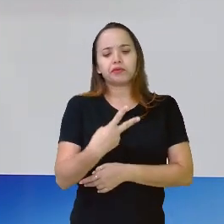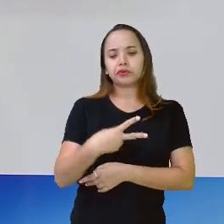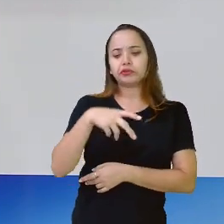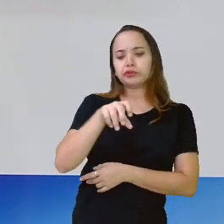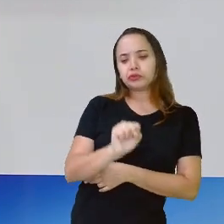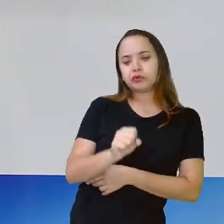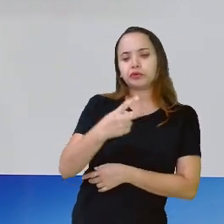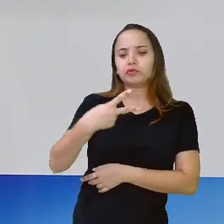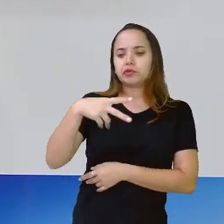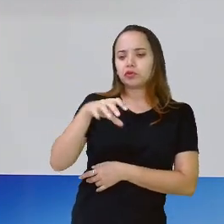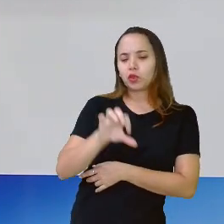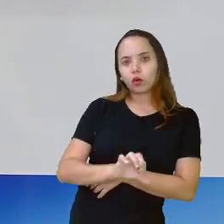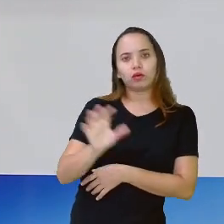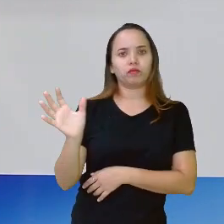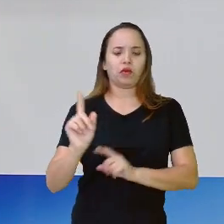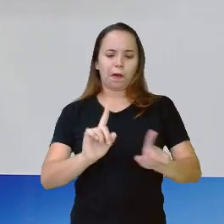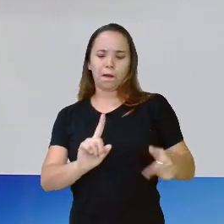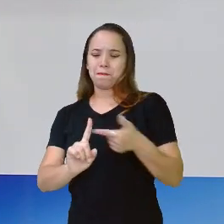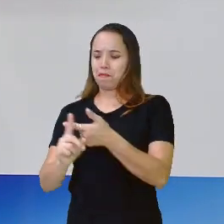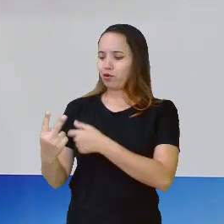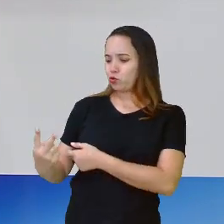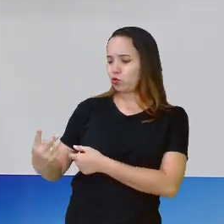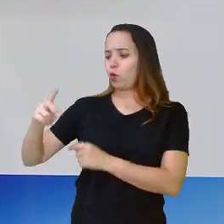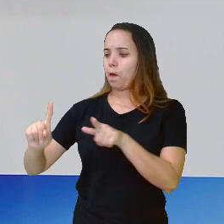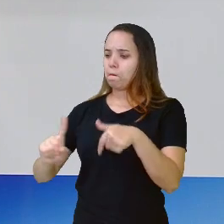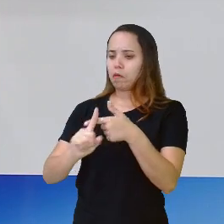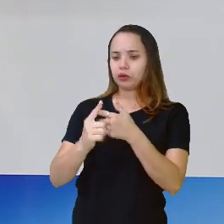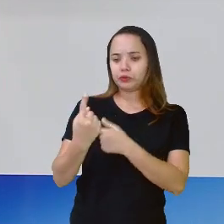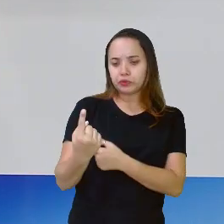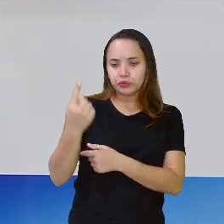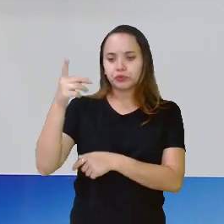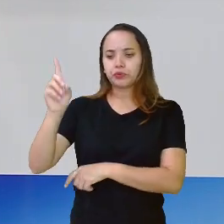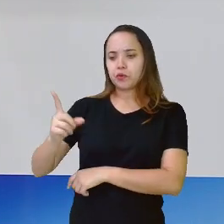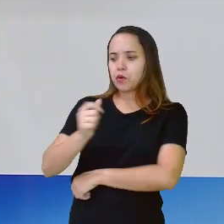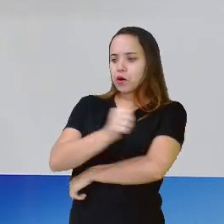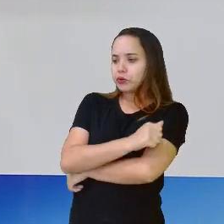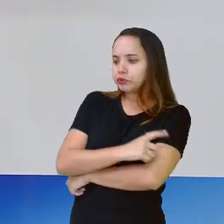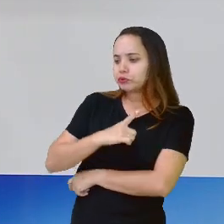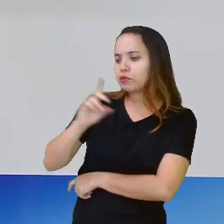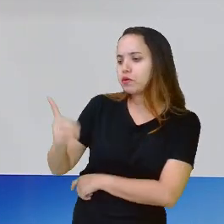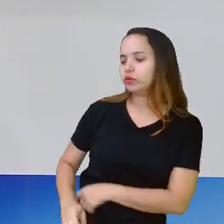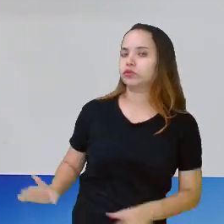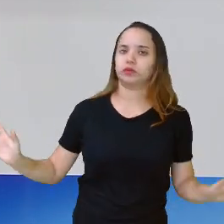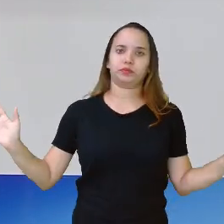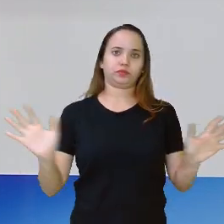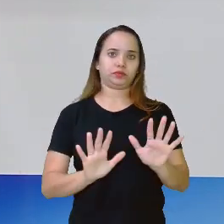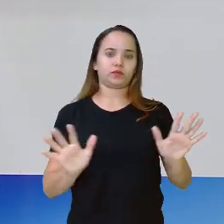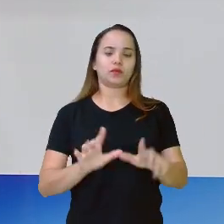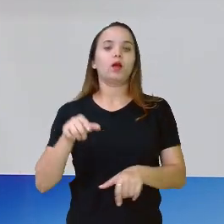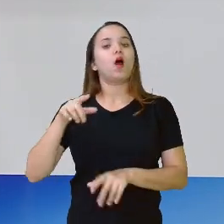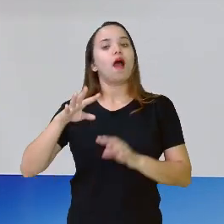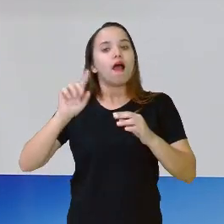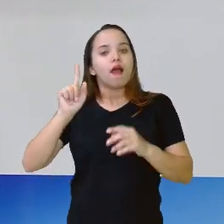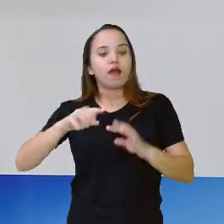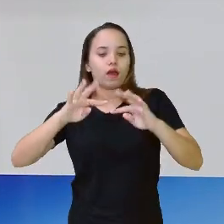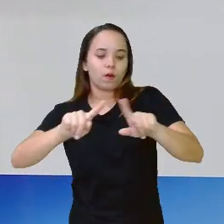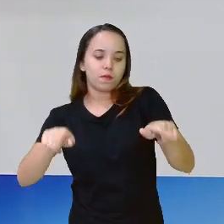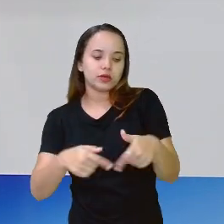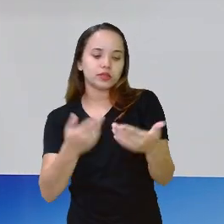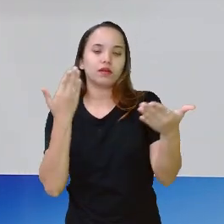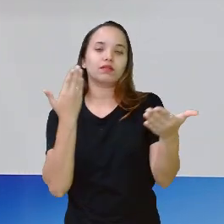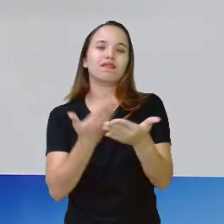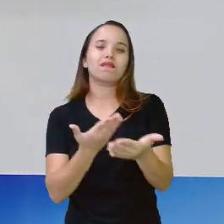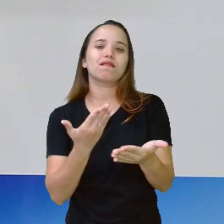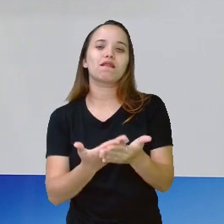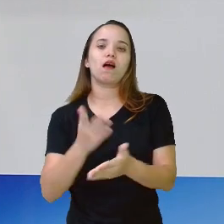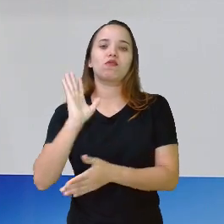dois. Não. É uma sala de aula. Ele está ali, ele faz parte, então ele já entra nesse contexto. Nada